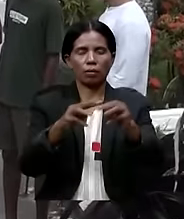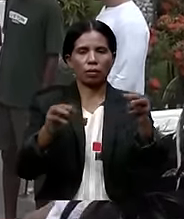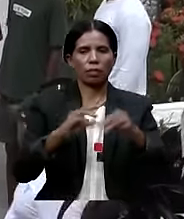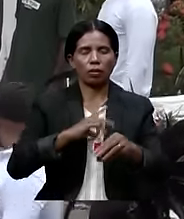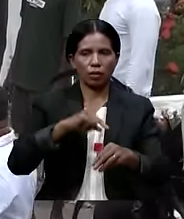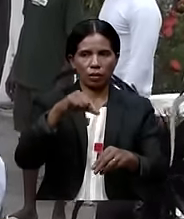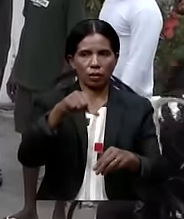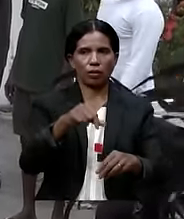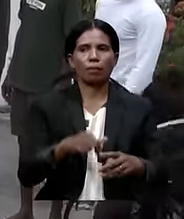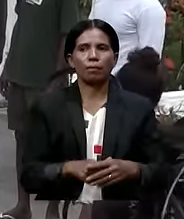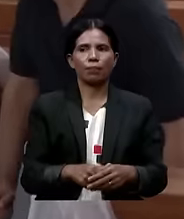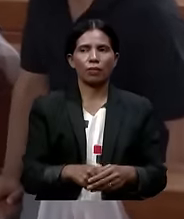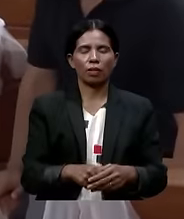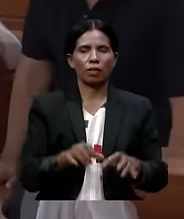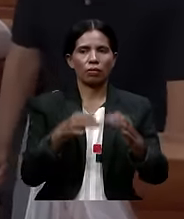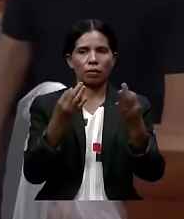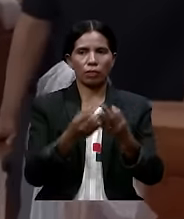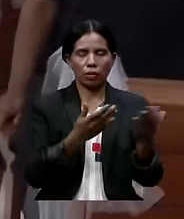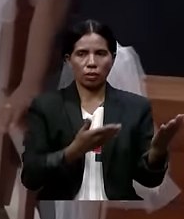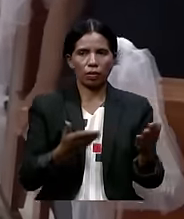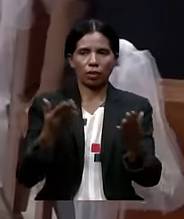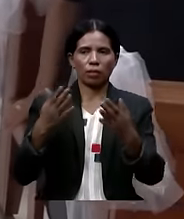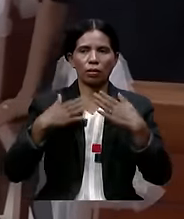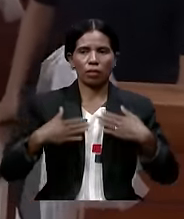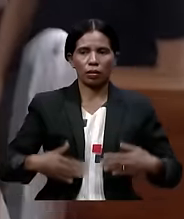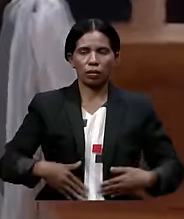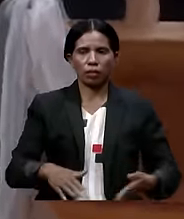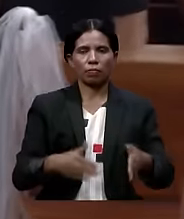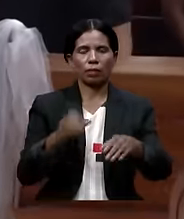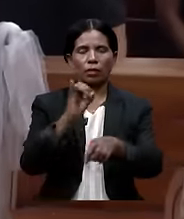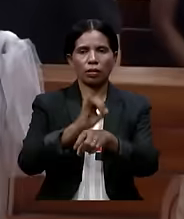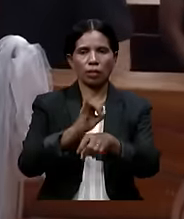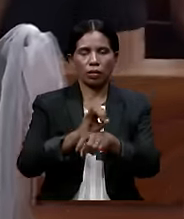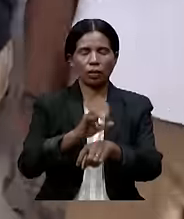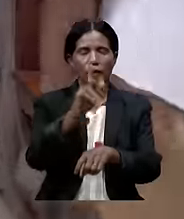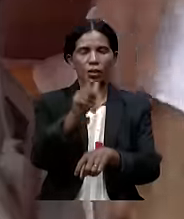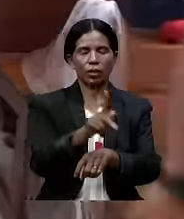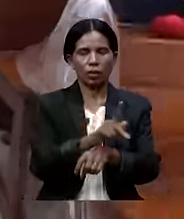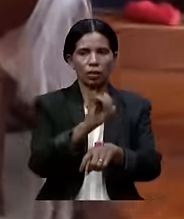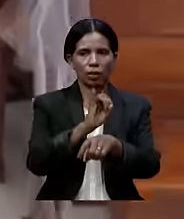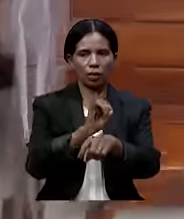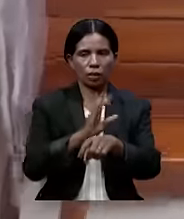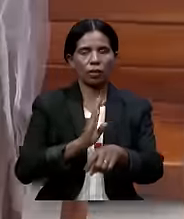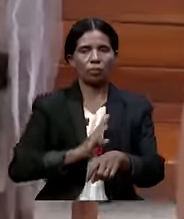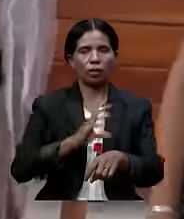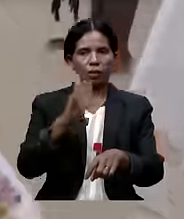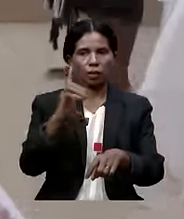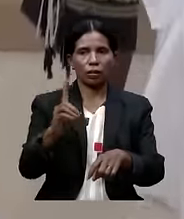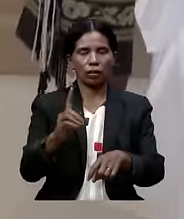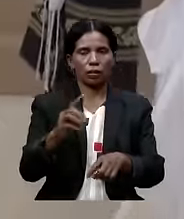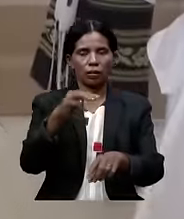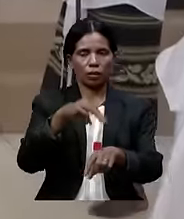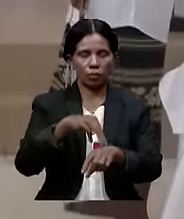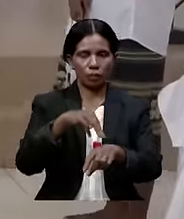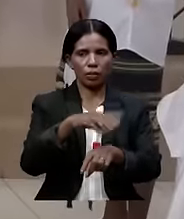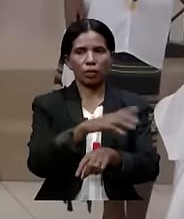Liguiçá. Molok ne, familia lori saudozu ne ising mate ba iha igreja paroquia Imaculada Conceição Balidi, hodi halomisa